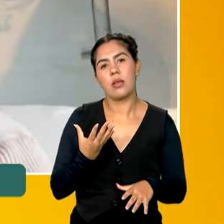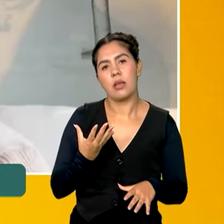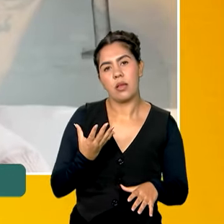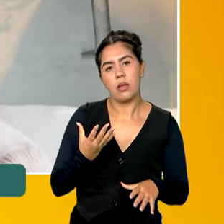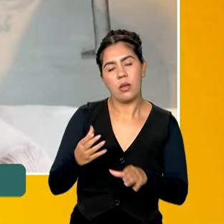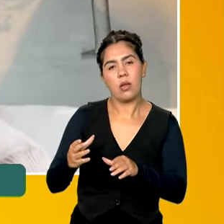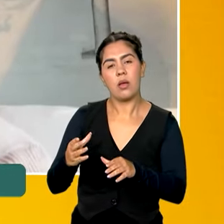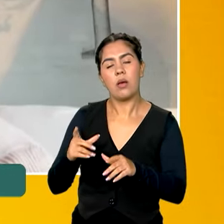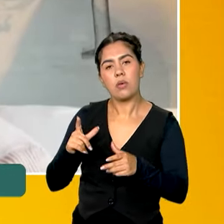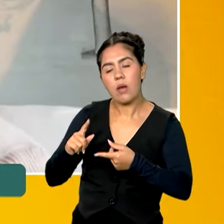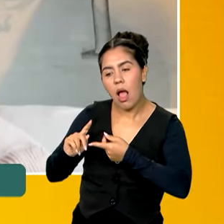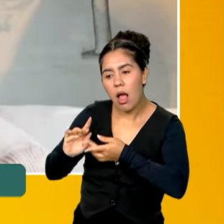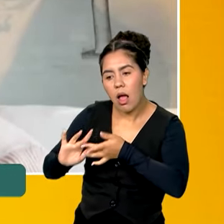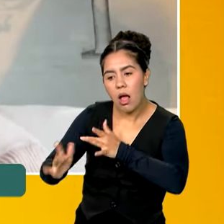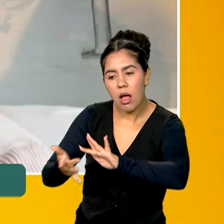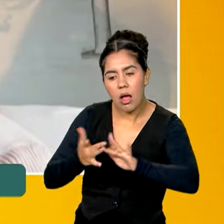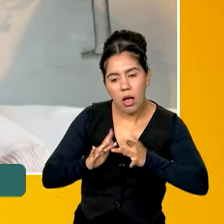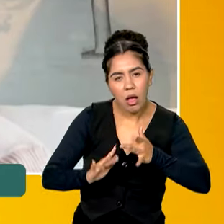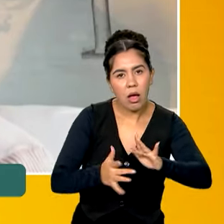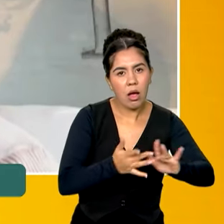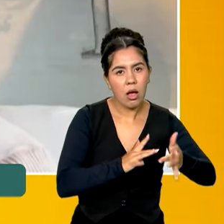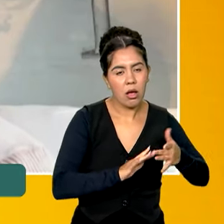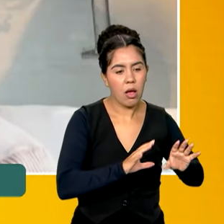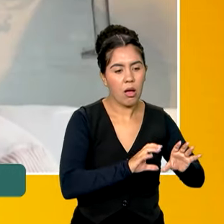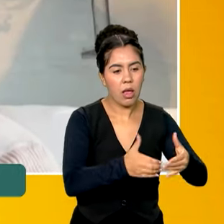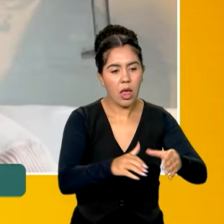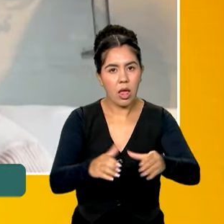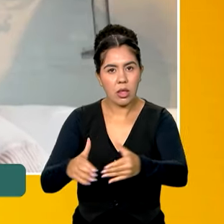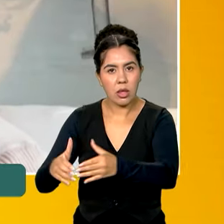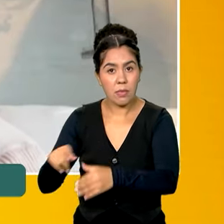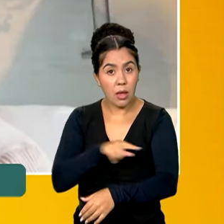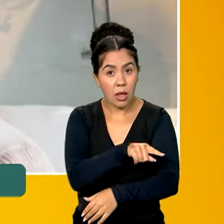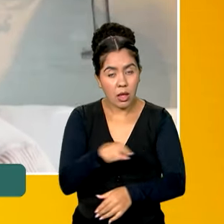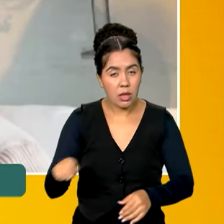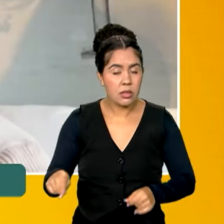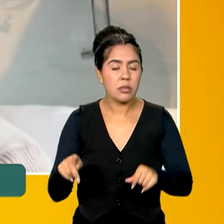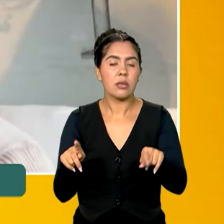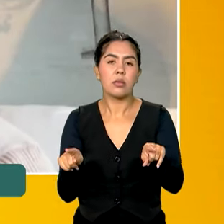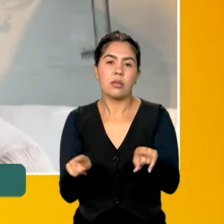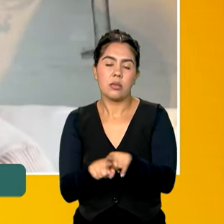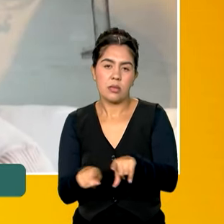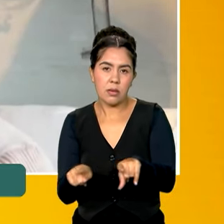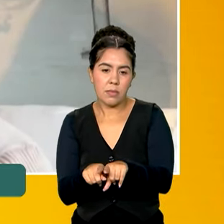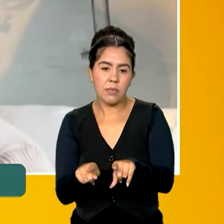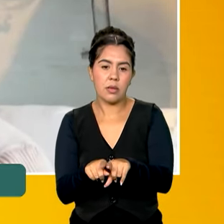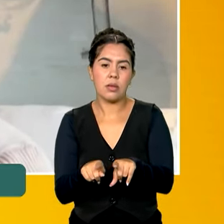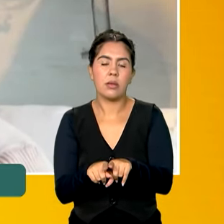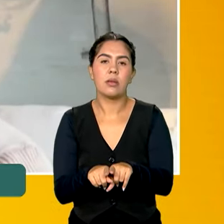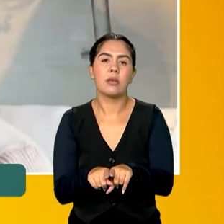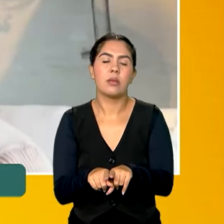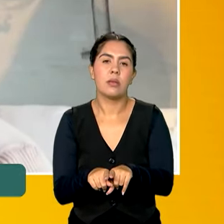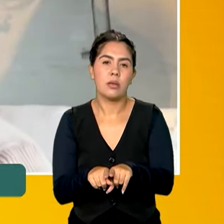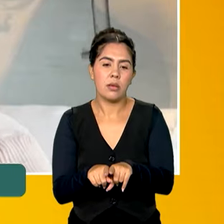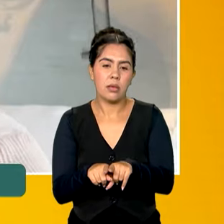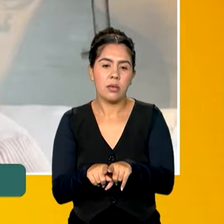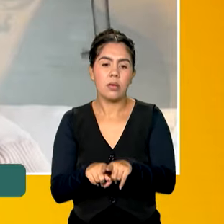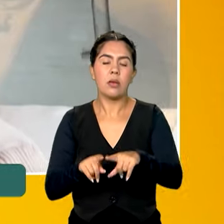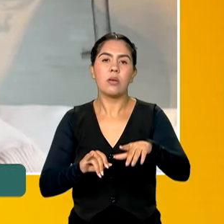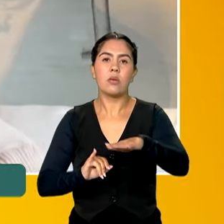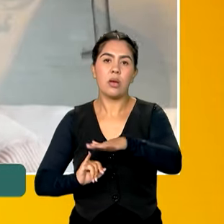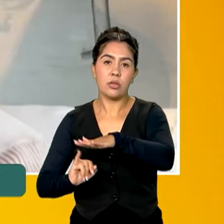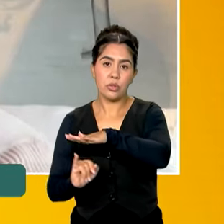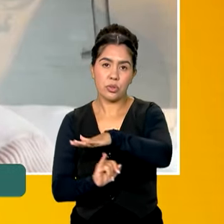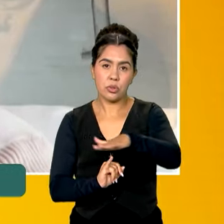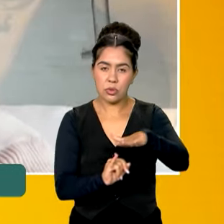com as equipes que atuam nas instituições, mas até com a instituições